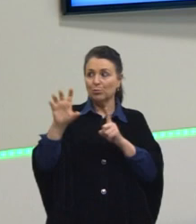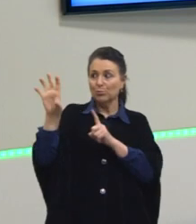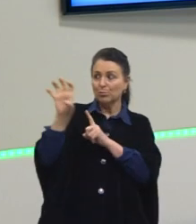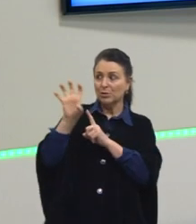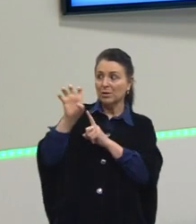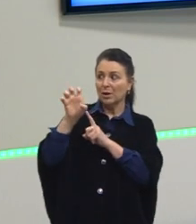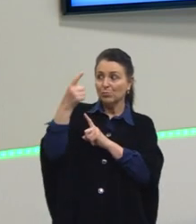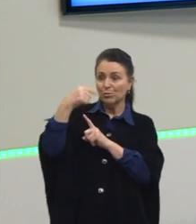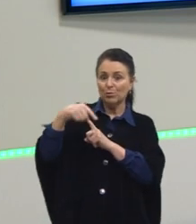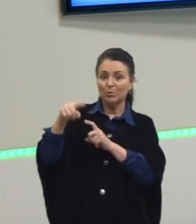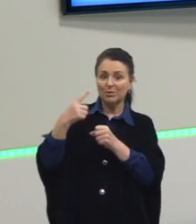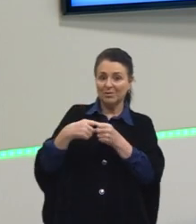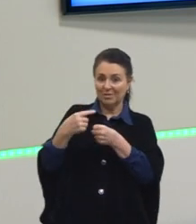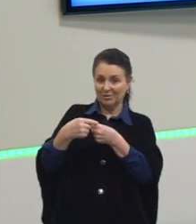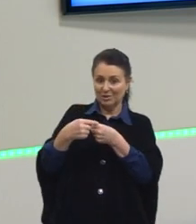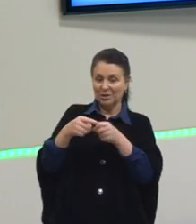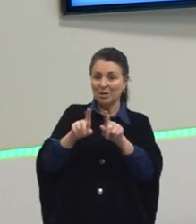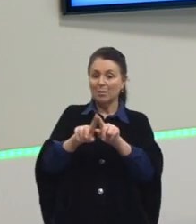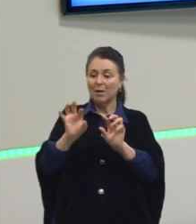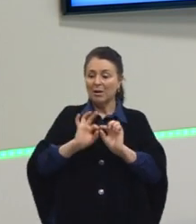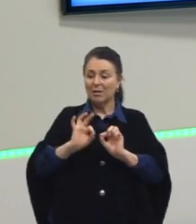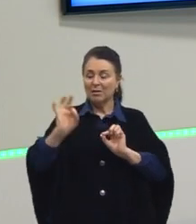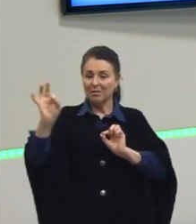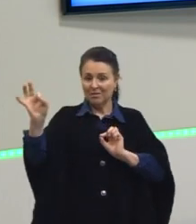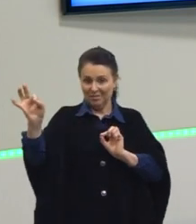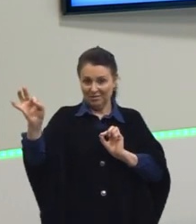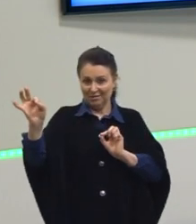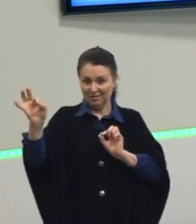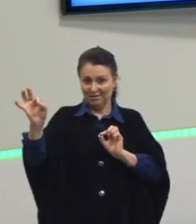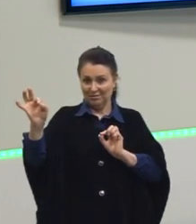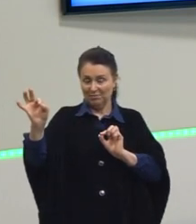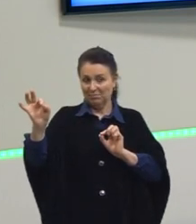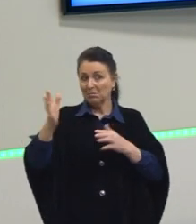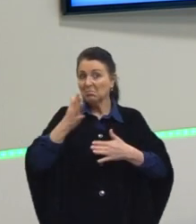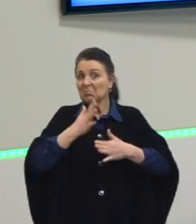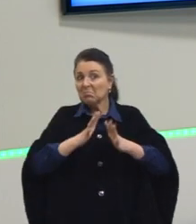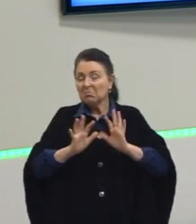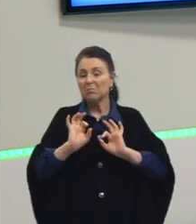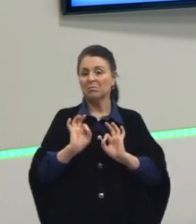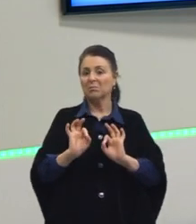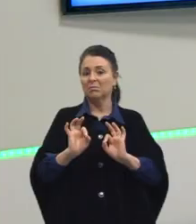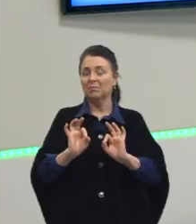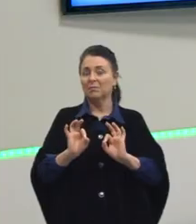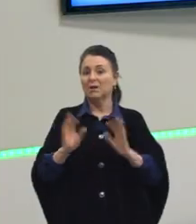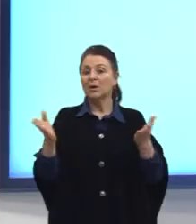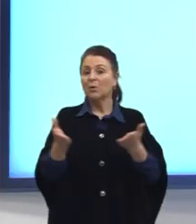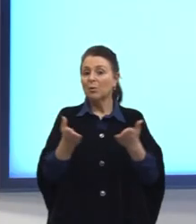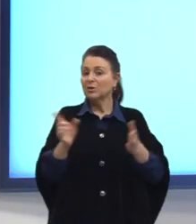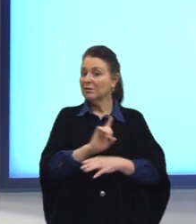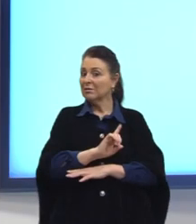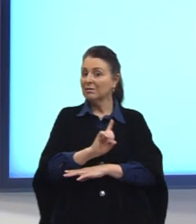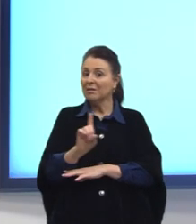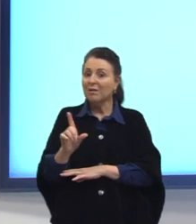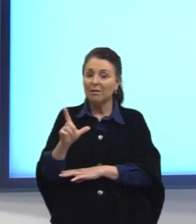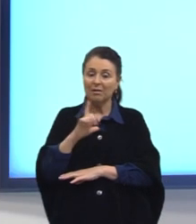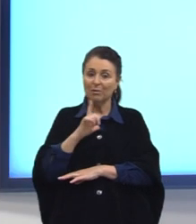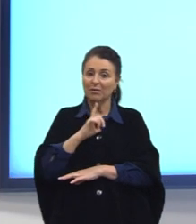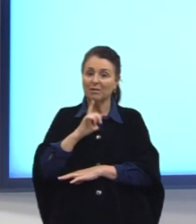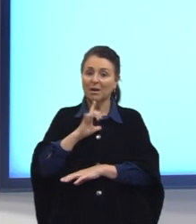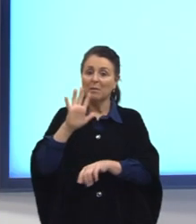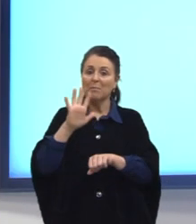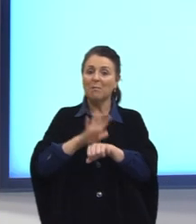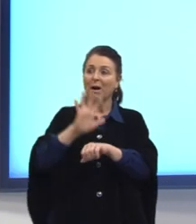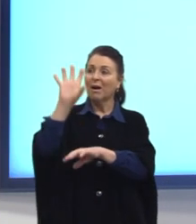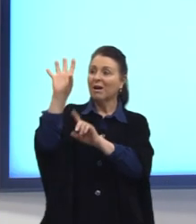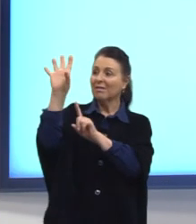cidades próximas né mas longe pegaria o sinal tranquilamente e hoje em dia não a gente já tem mais antenas